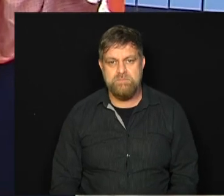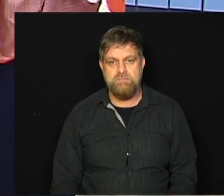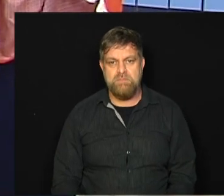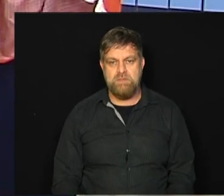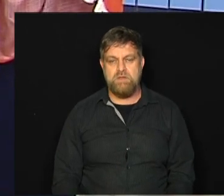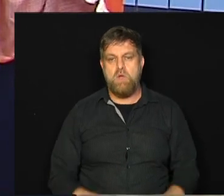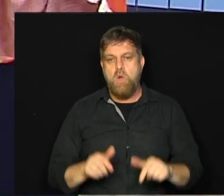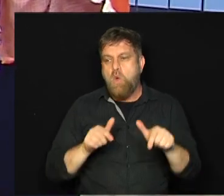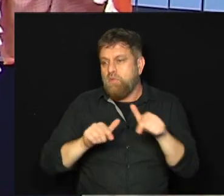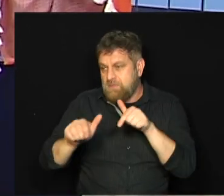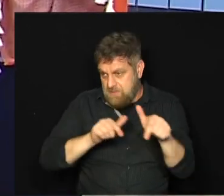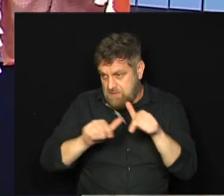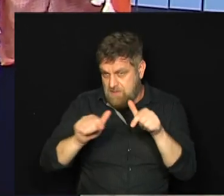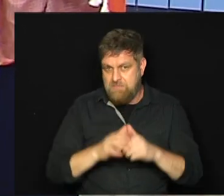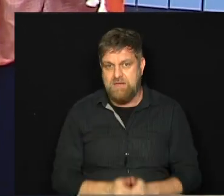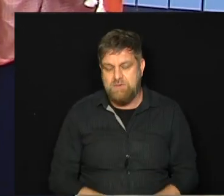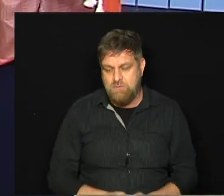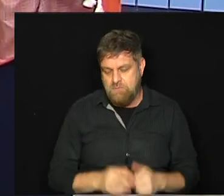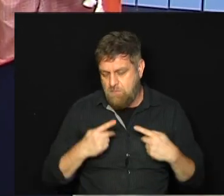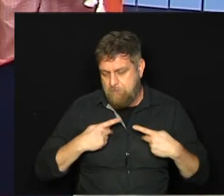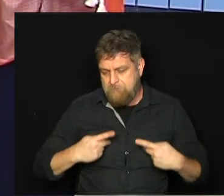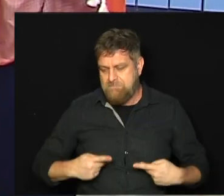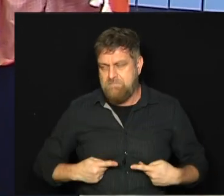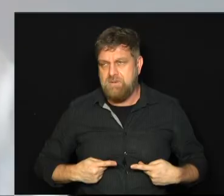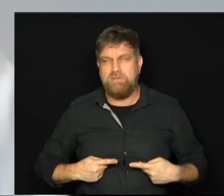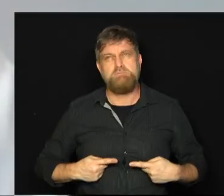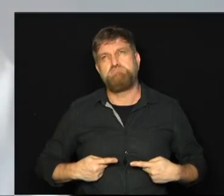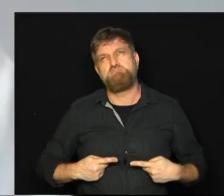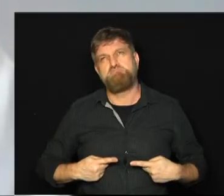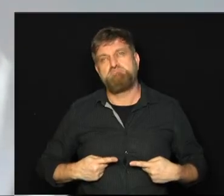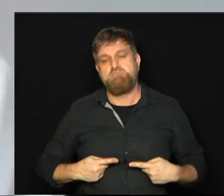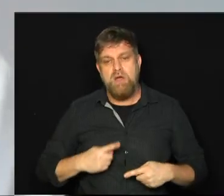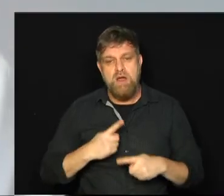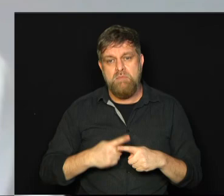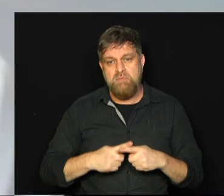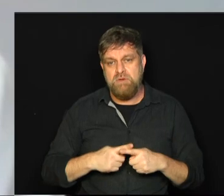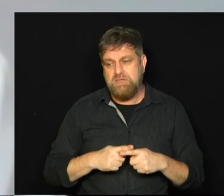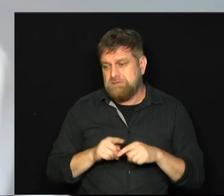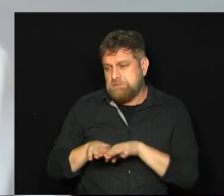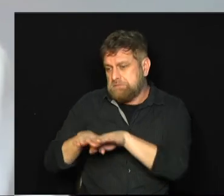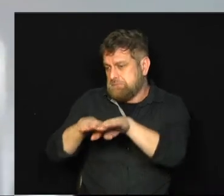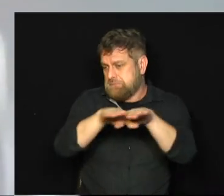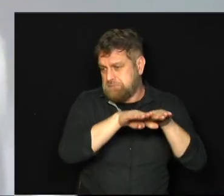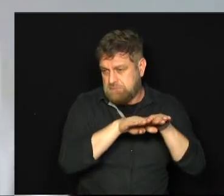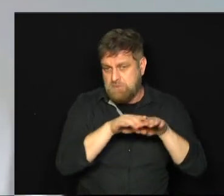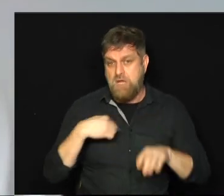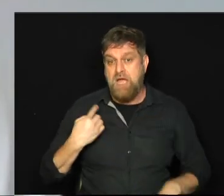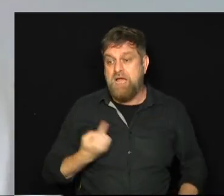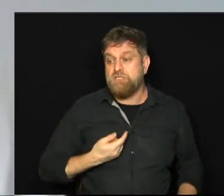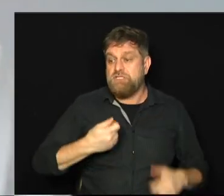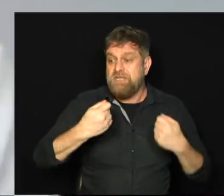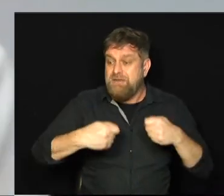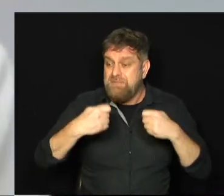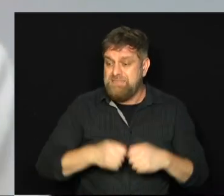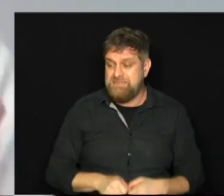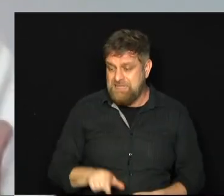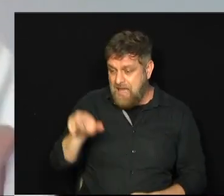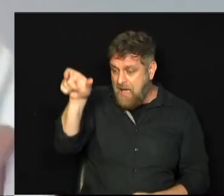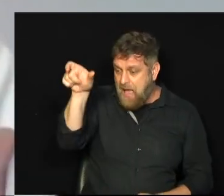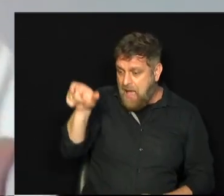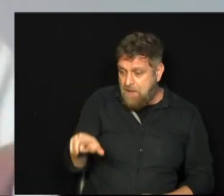o trabalho não é trabalho humanizado, porque ser humano é humano. Nós devemos cuidar